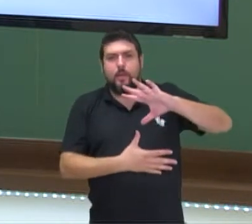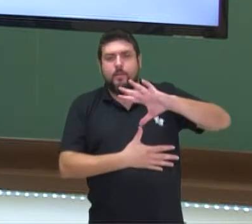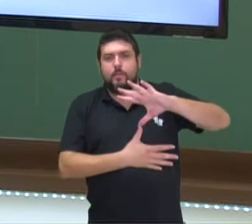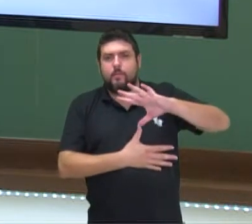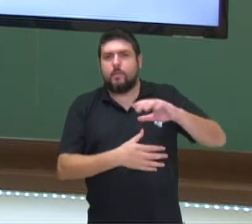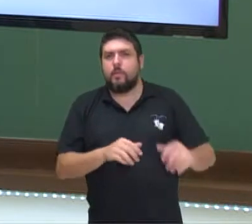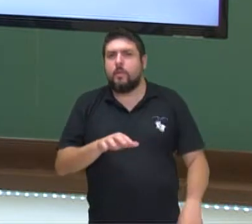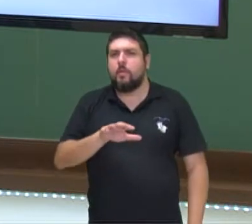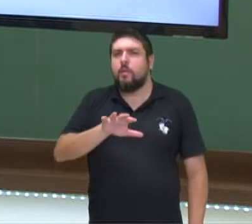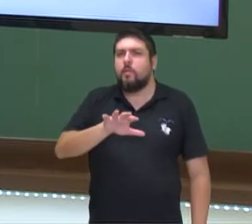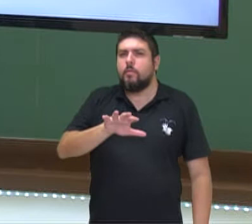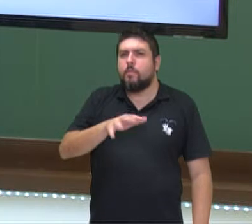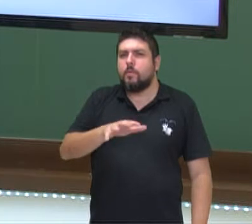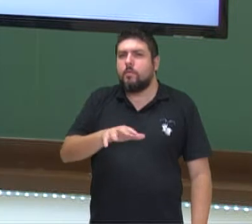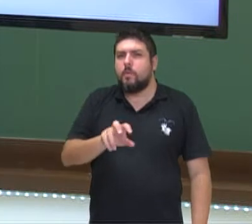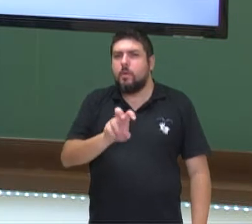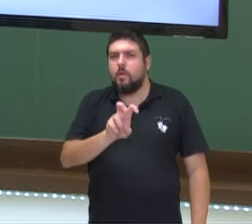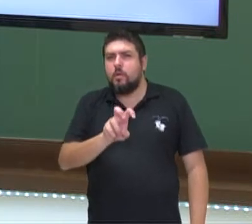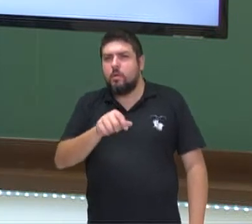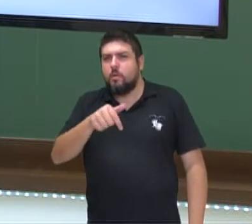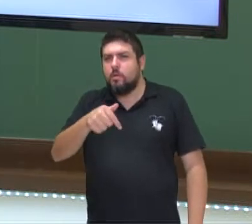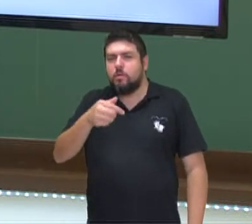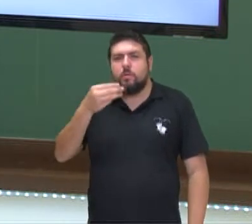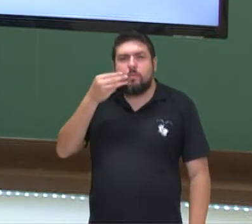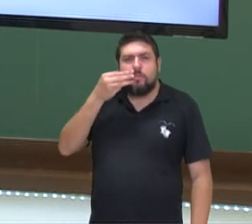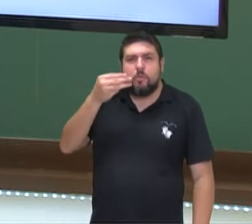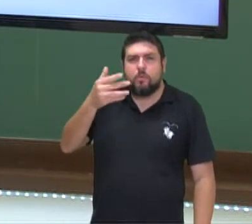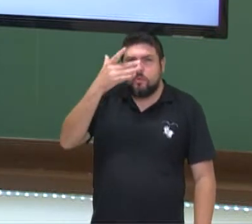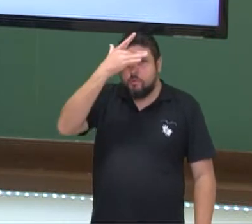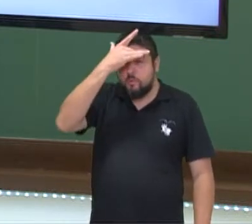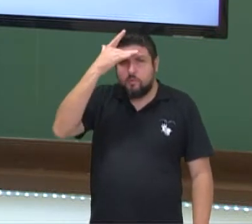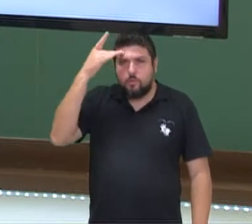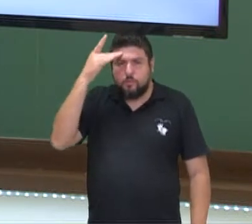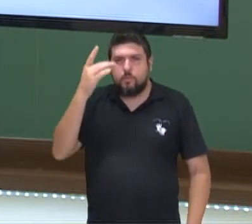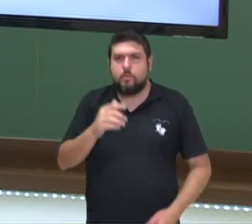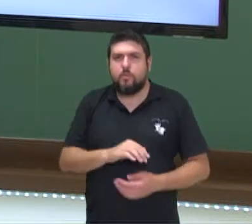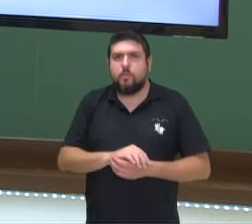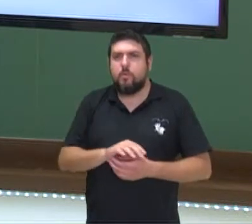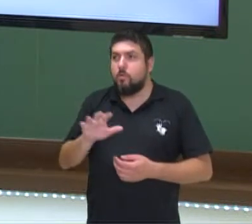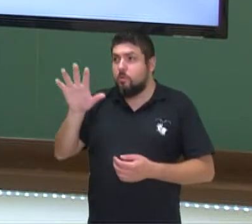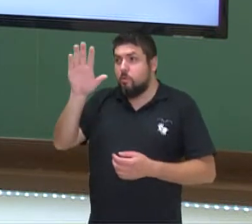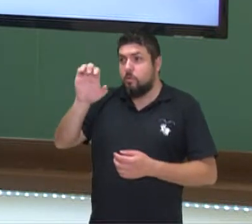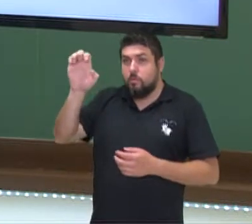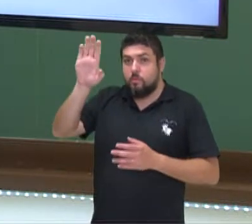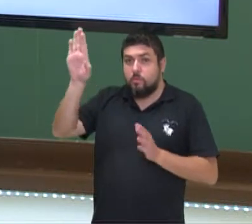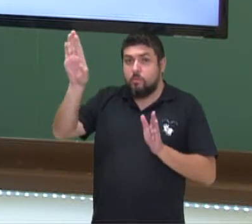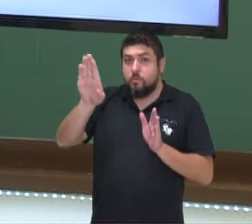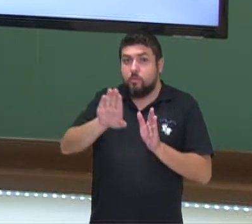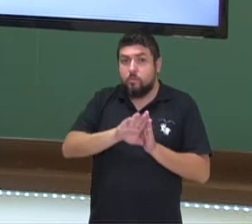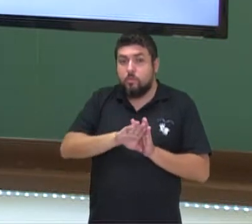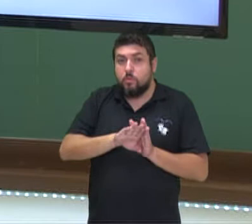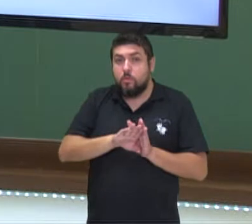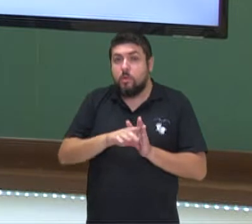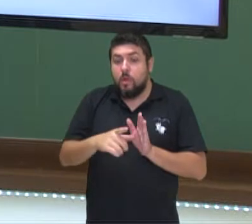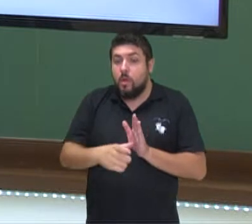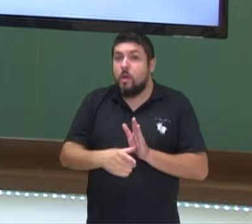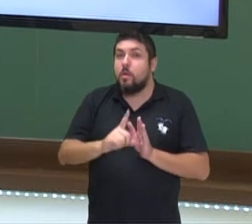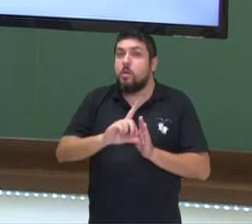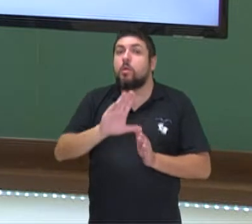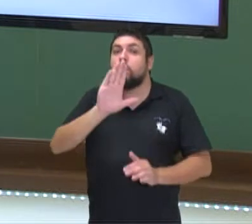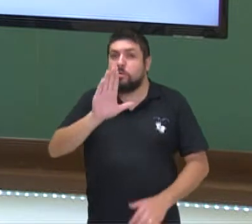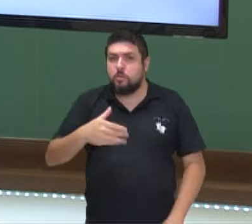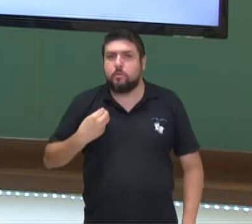de 57 milhões de pessoas antes da chegada dos europeus, Então é uma